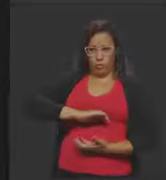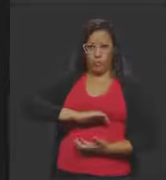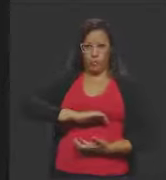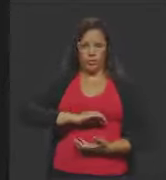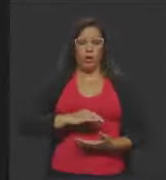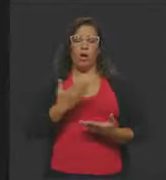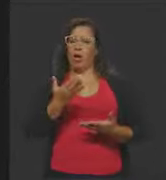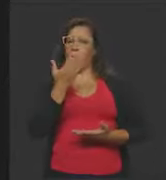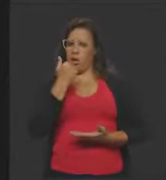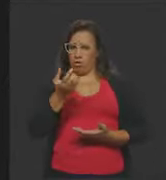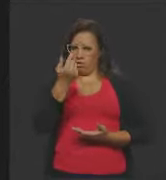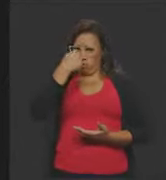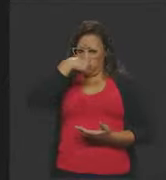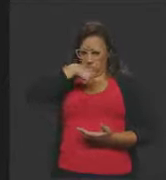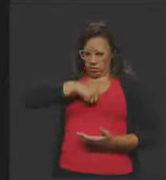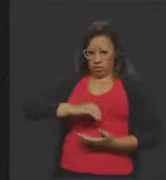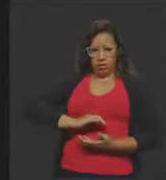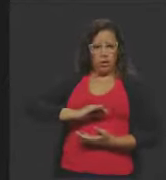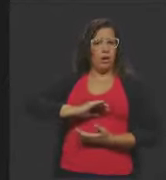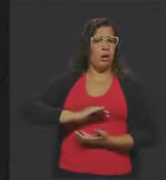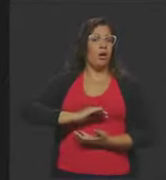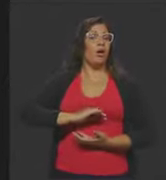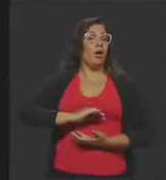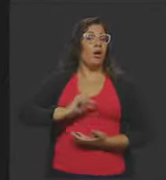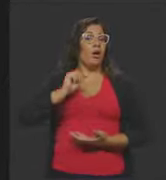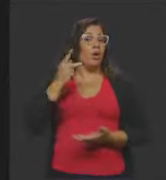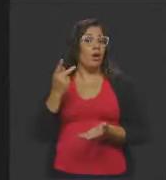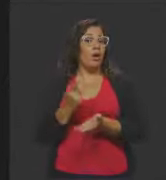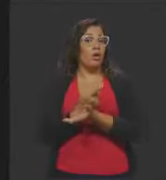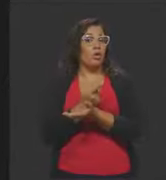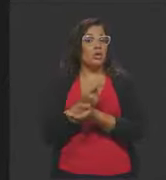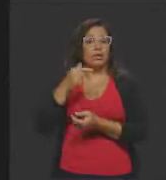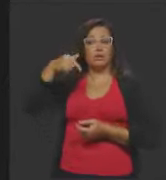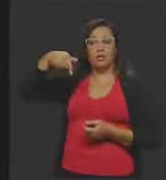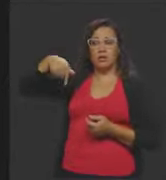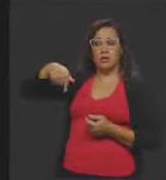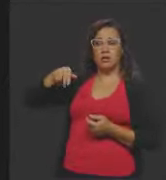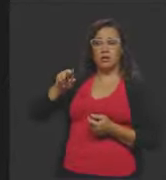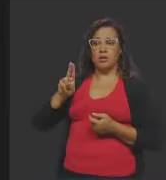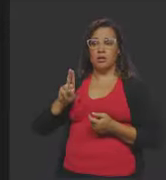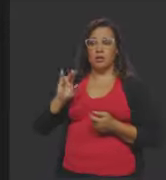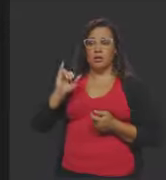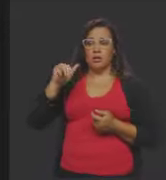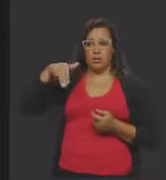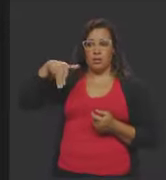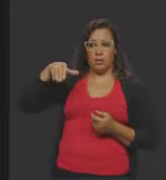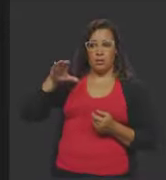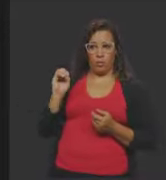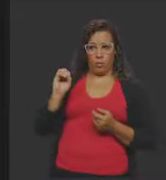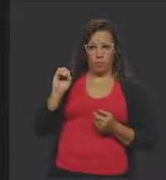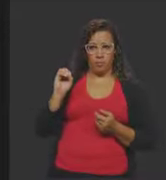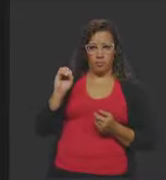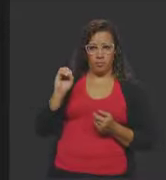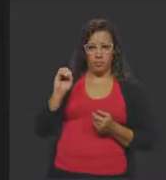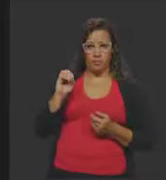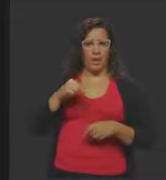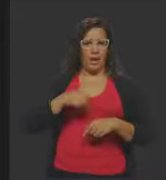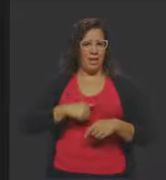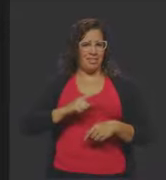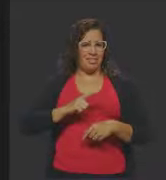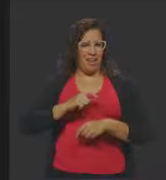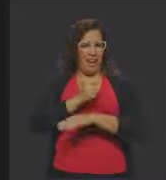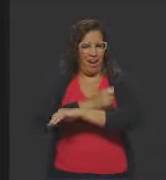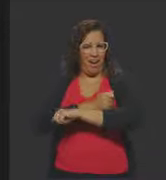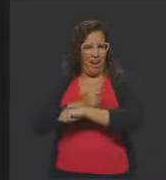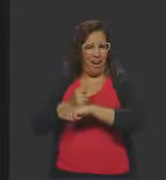bolo alimentar ele vai se transformar em quimo pela ação do suco gástrico. Então, depois que